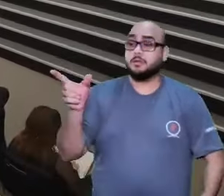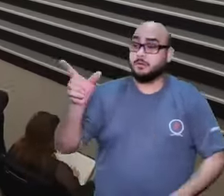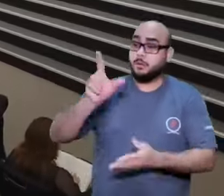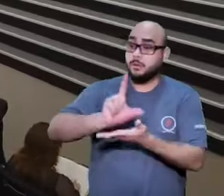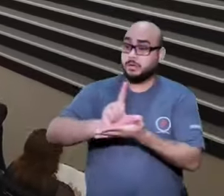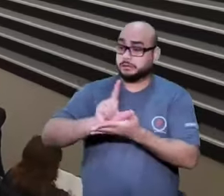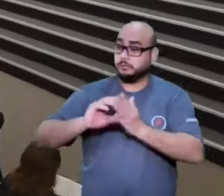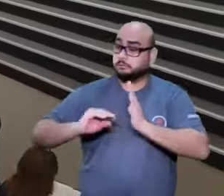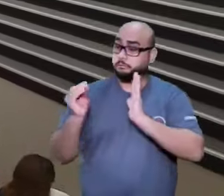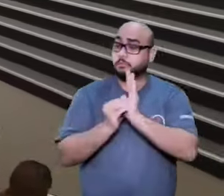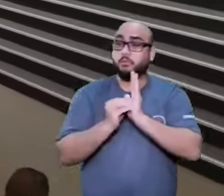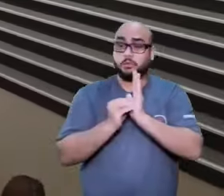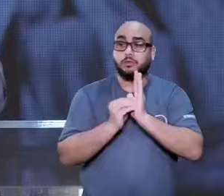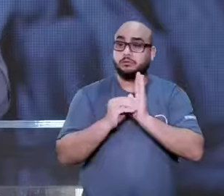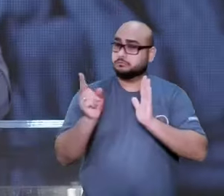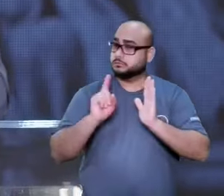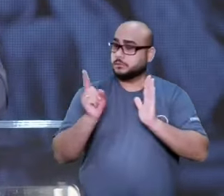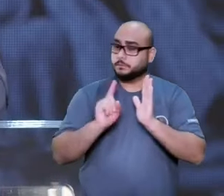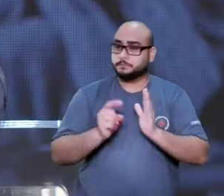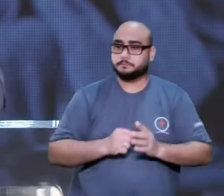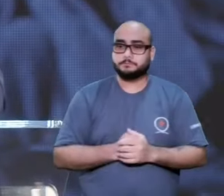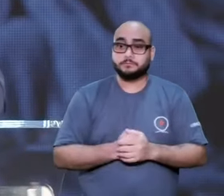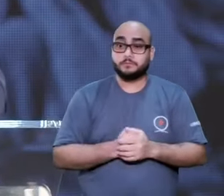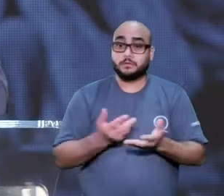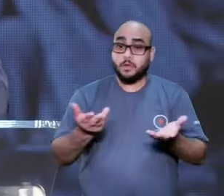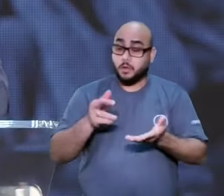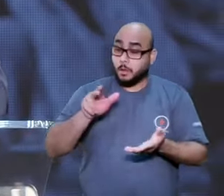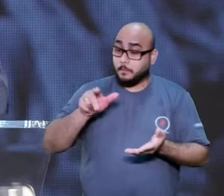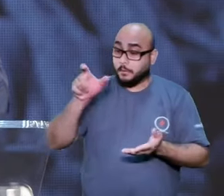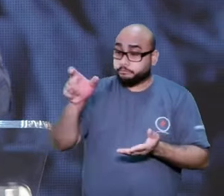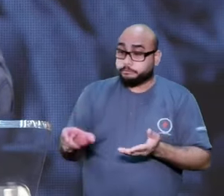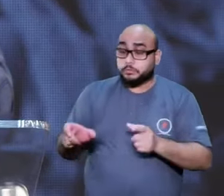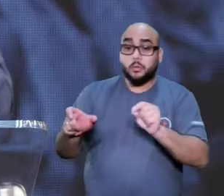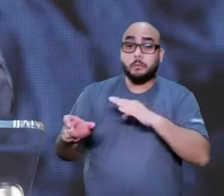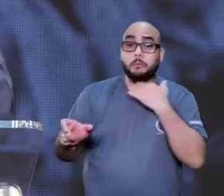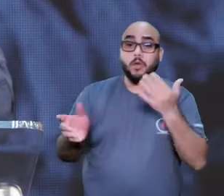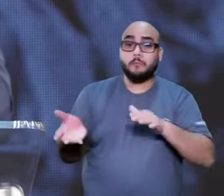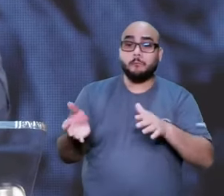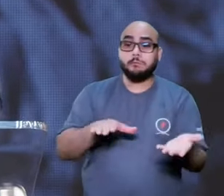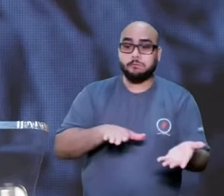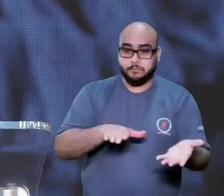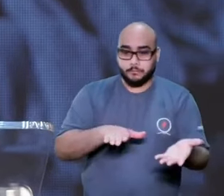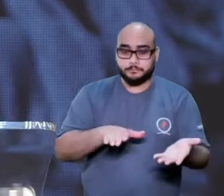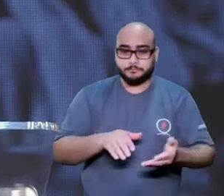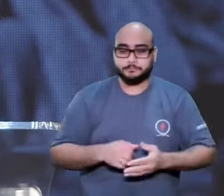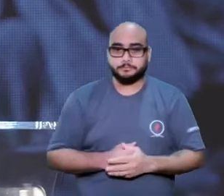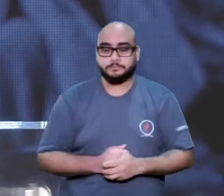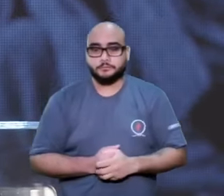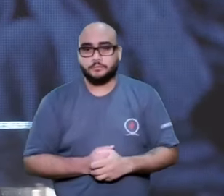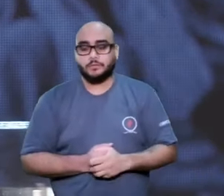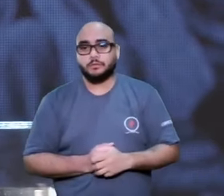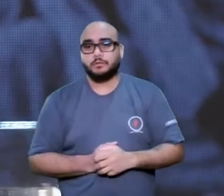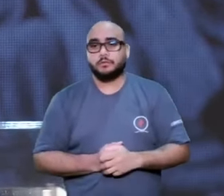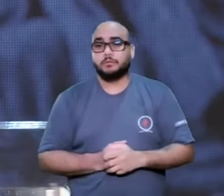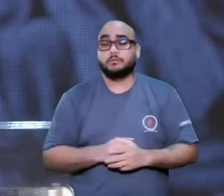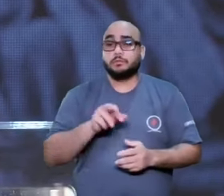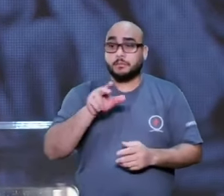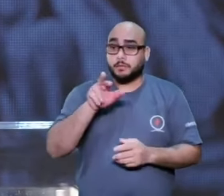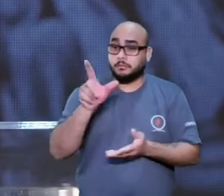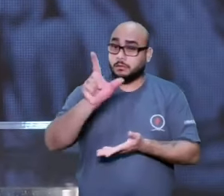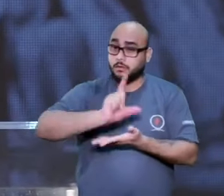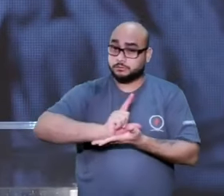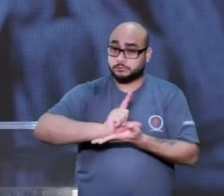expressa agora Ela é irmã do defunto e não simplesmente irmã de